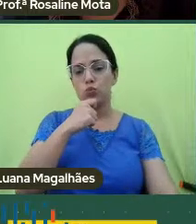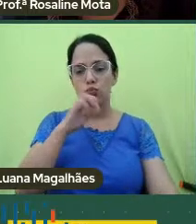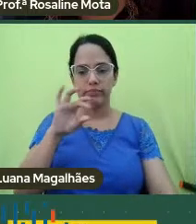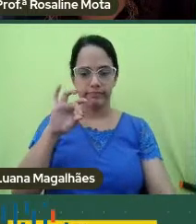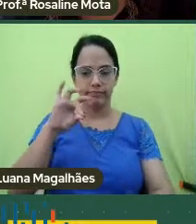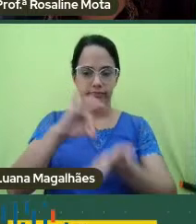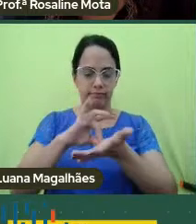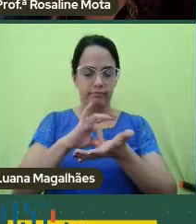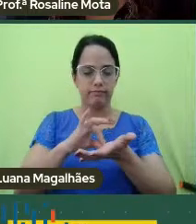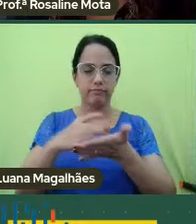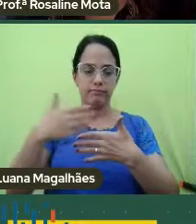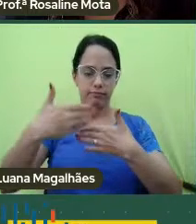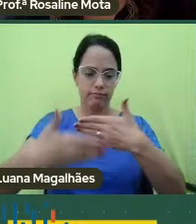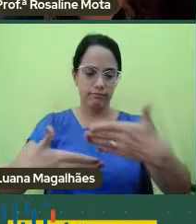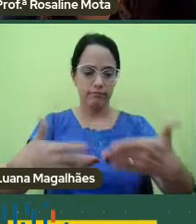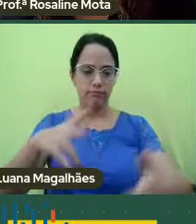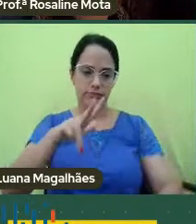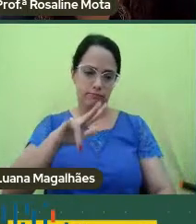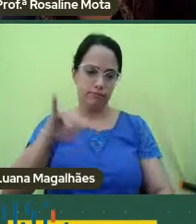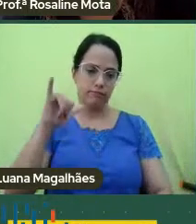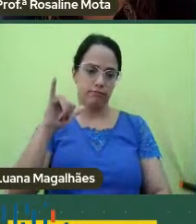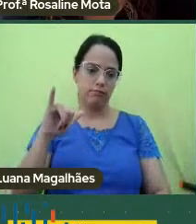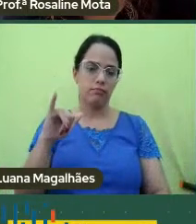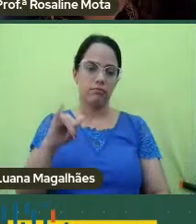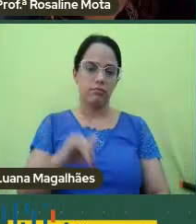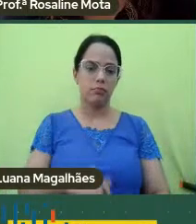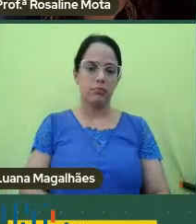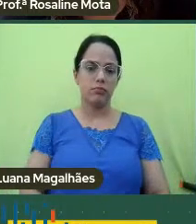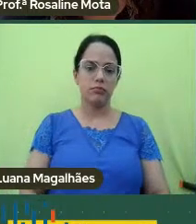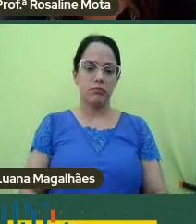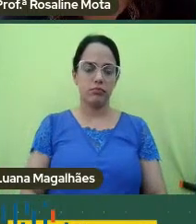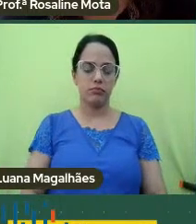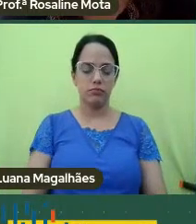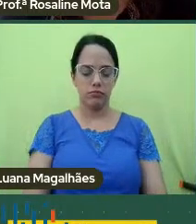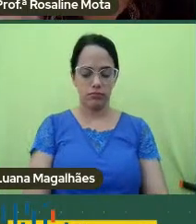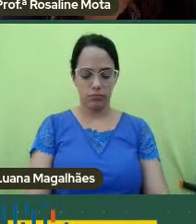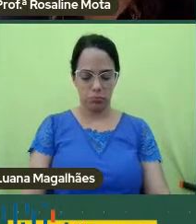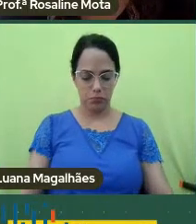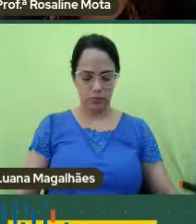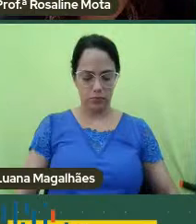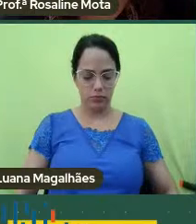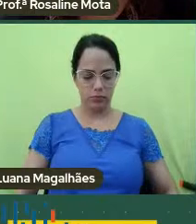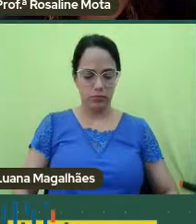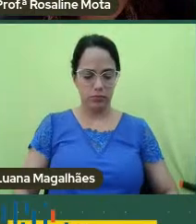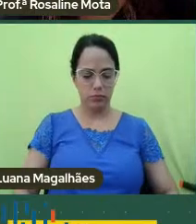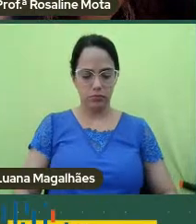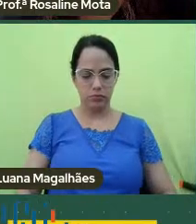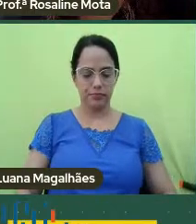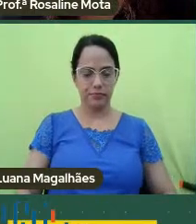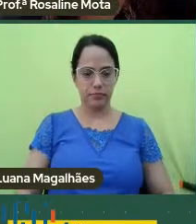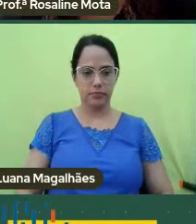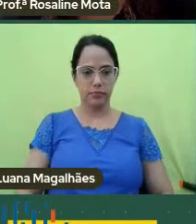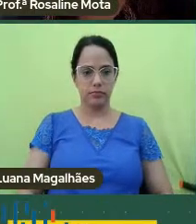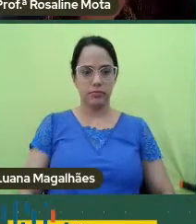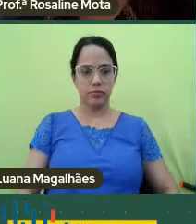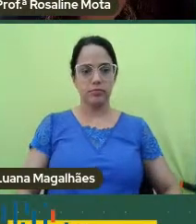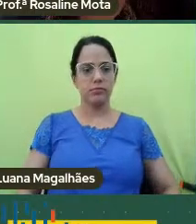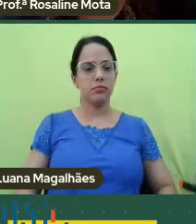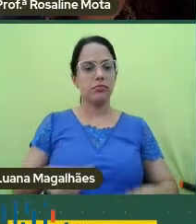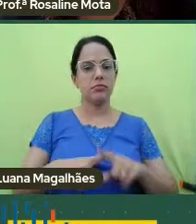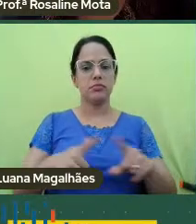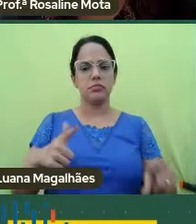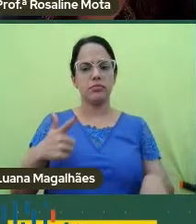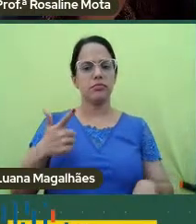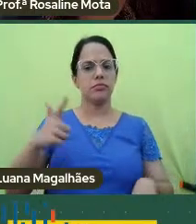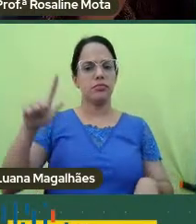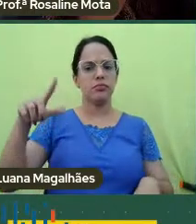efetivado. Mas daqui a pouco, quando for, deve ser adotado em toda a rede. Mas nas outras